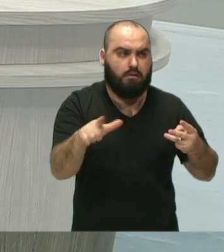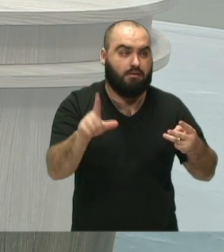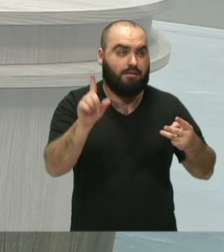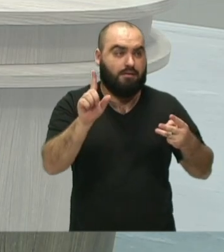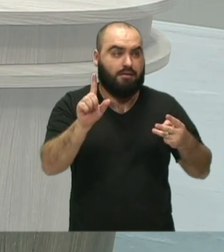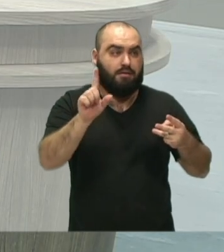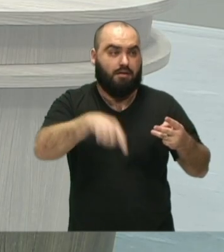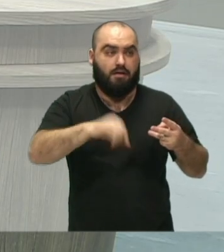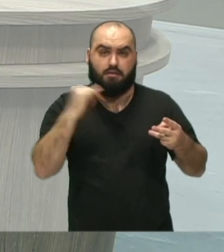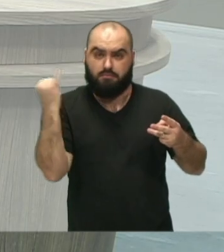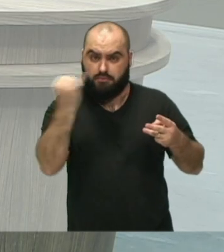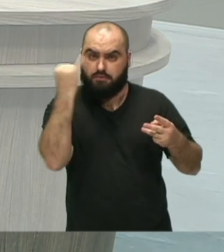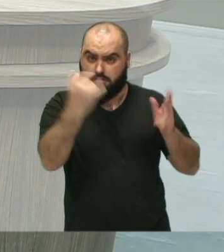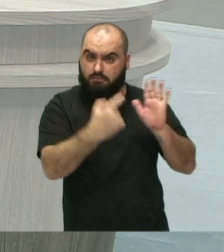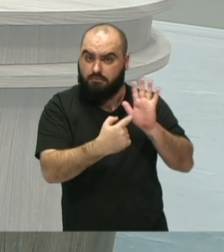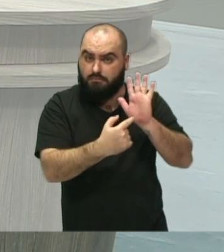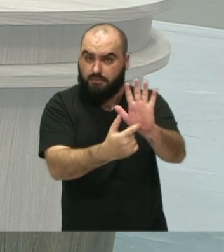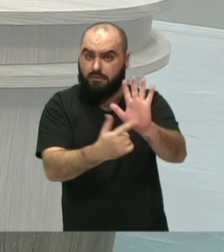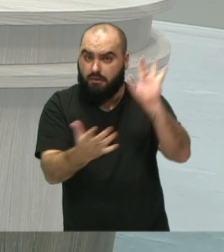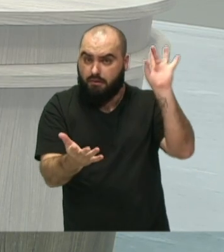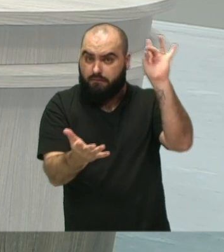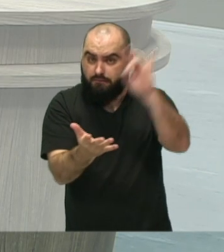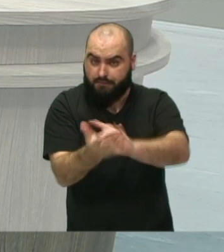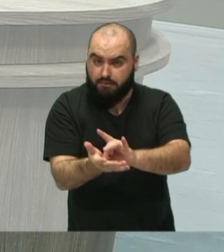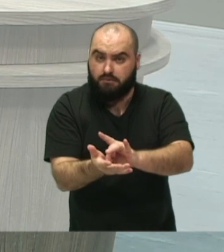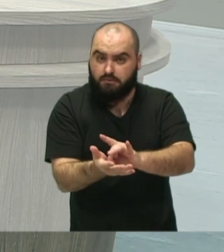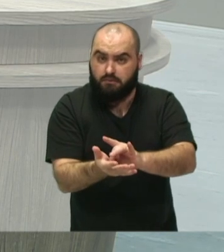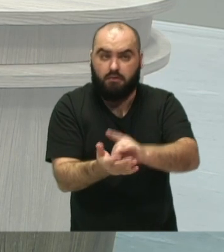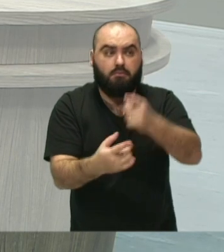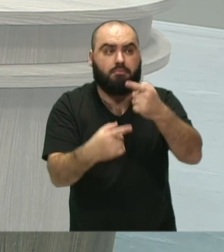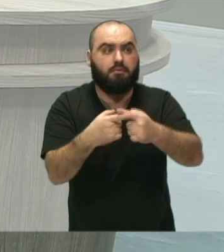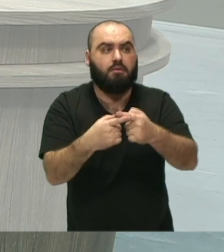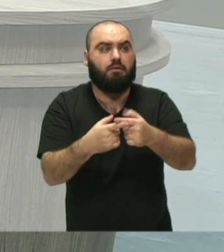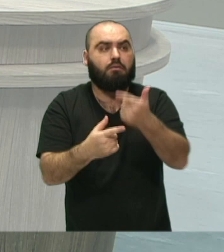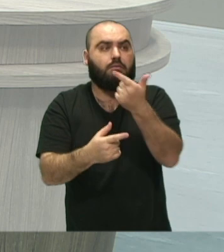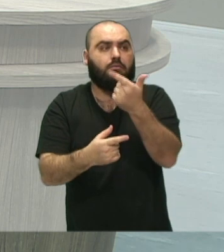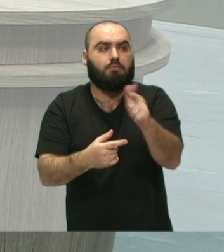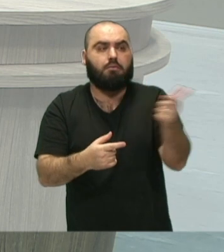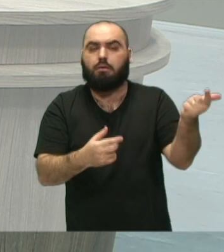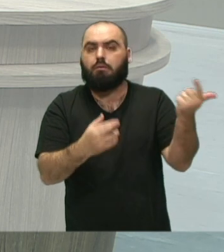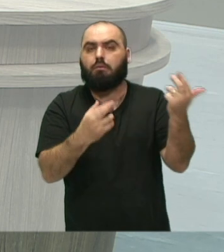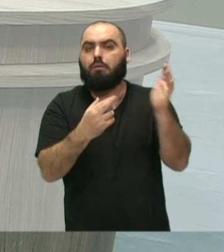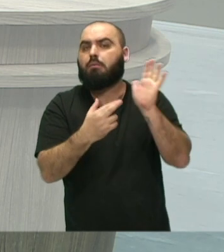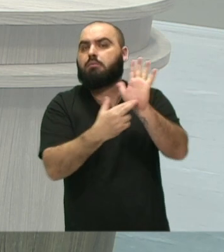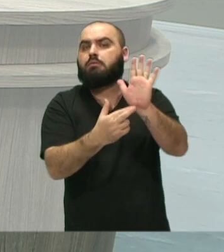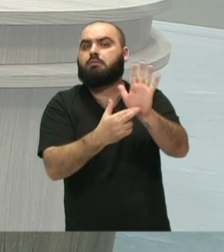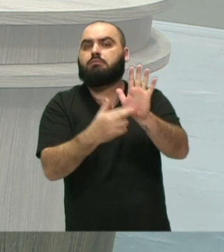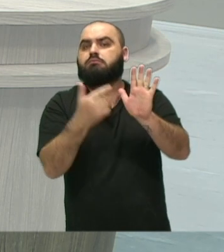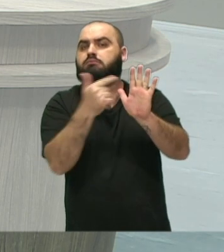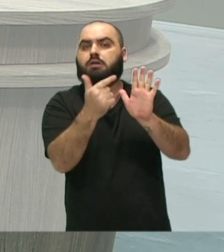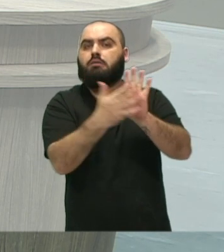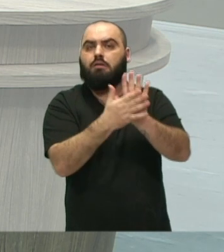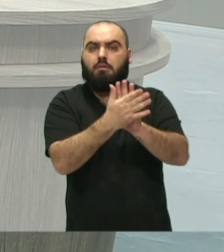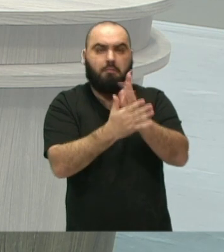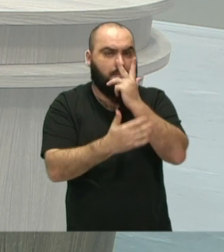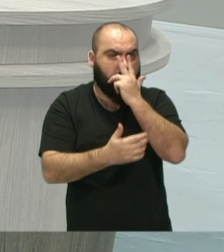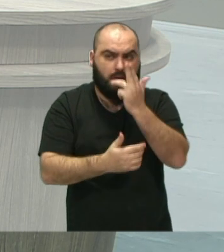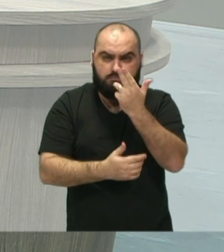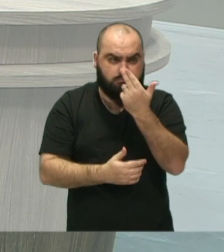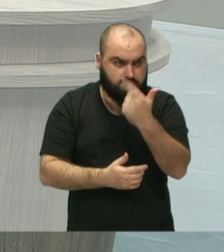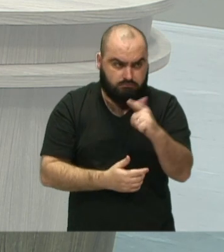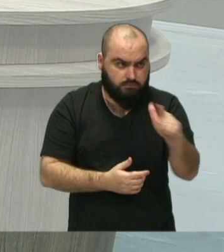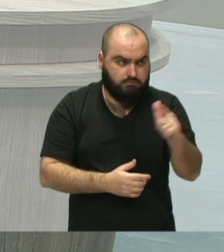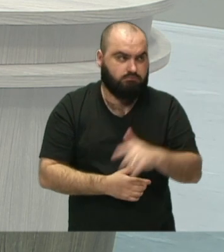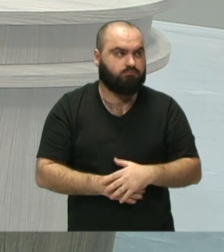importante que se mostre, né? Porque enquanto não se mostrar, não se vê representação, parece que não existe. Exato. E,